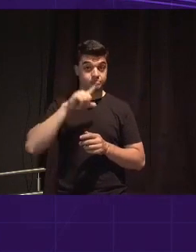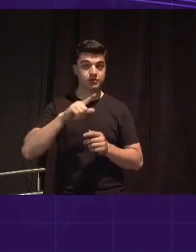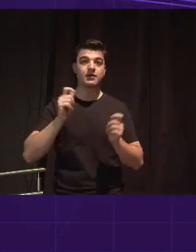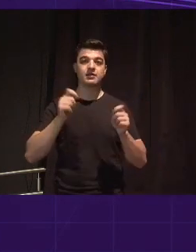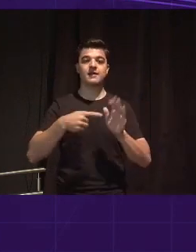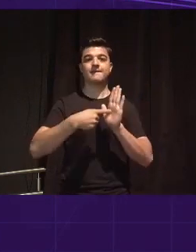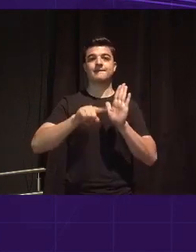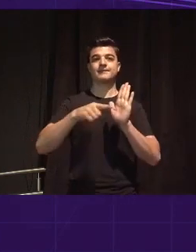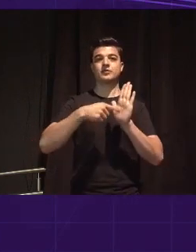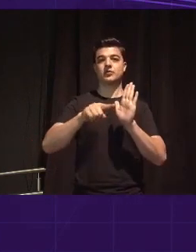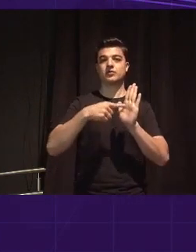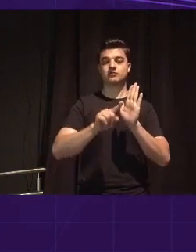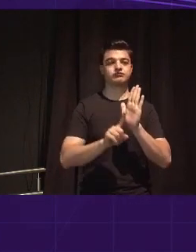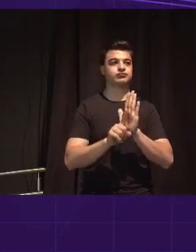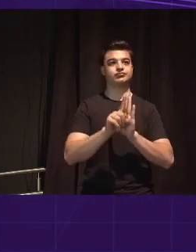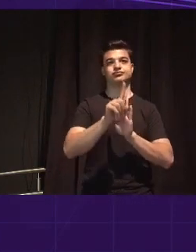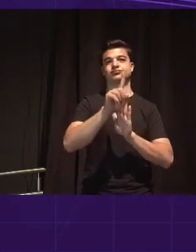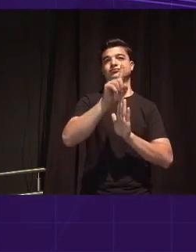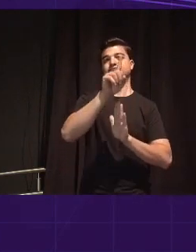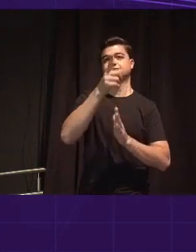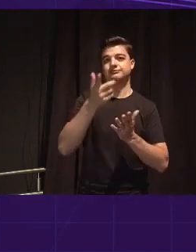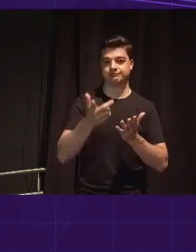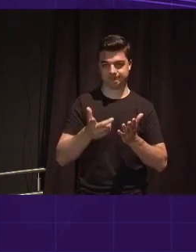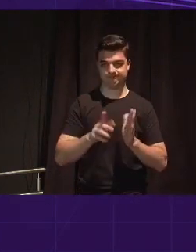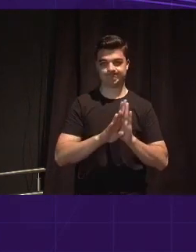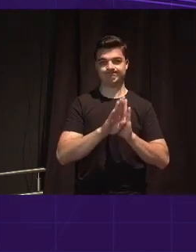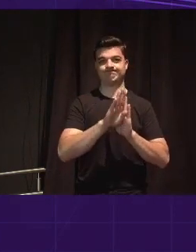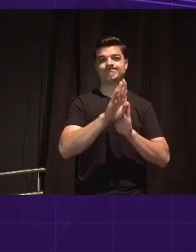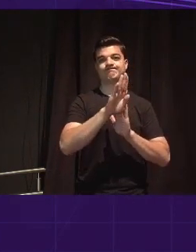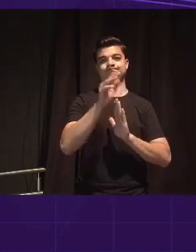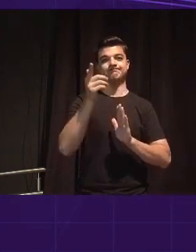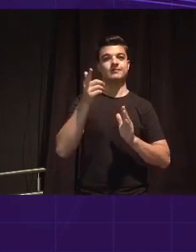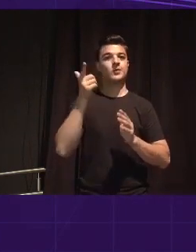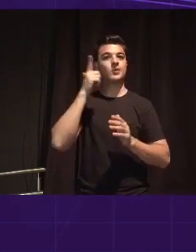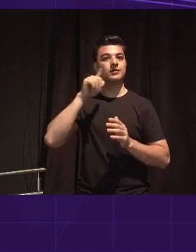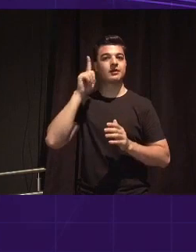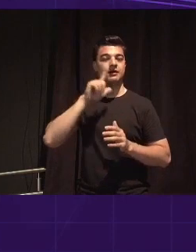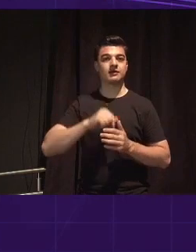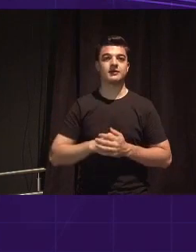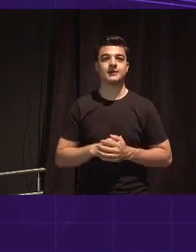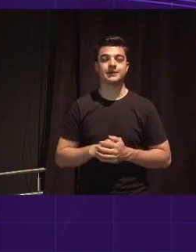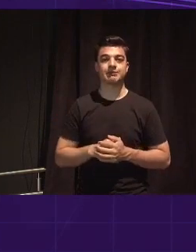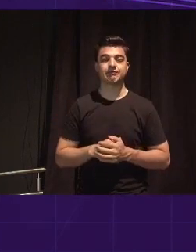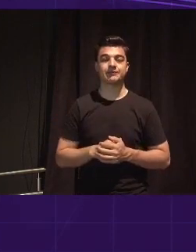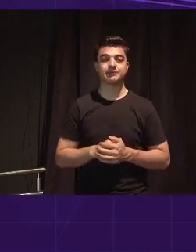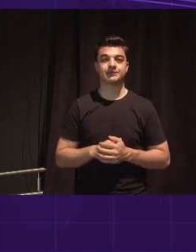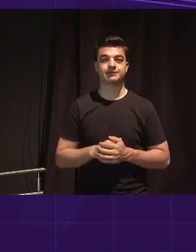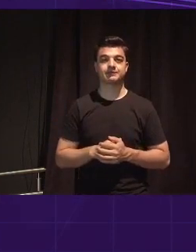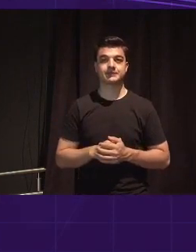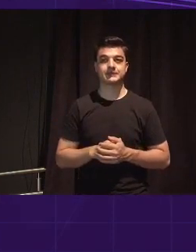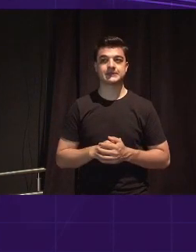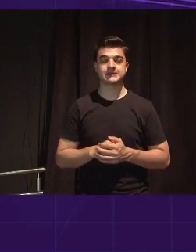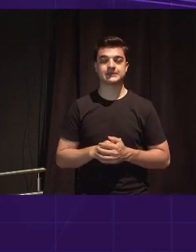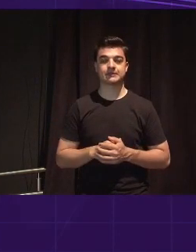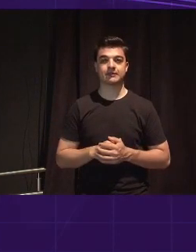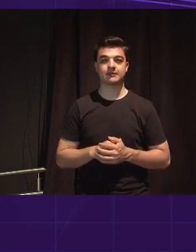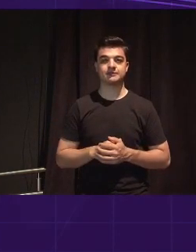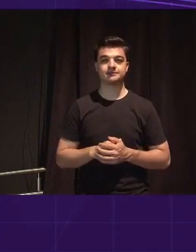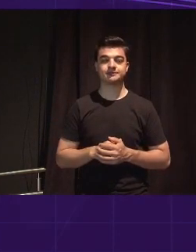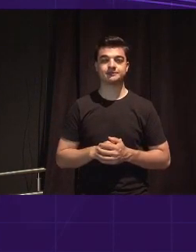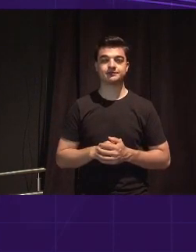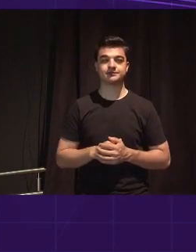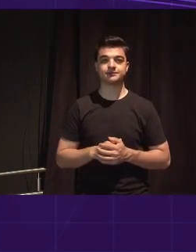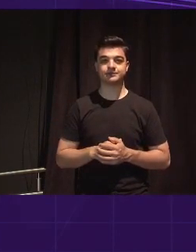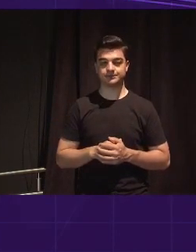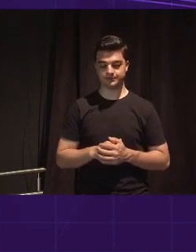né? Principalmente, e aí foi muito mais no início do ano, para endereçar dores de clientes e parceiros. E aí a